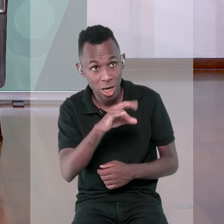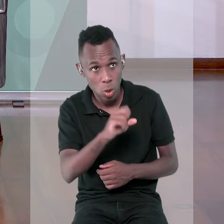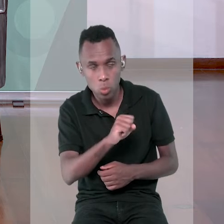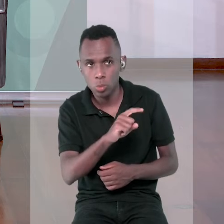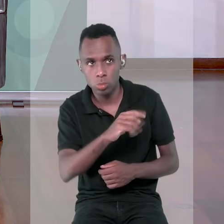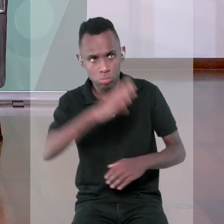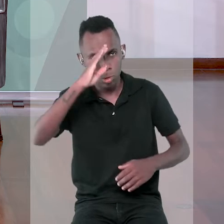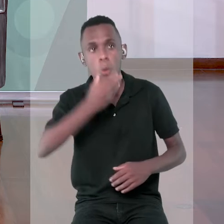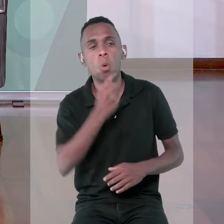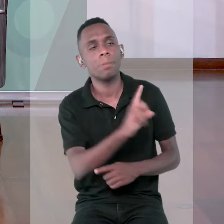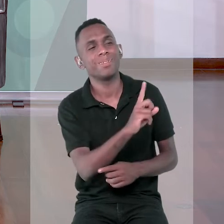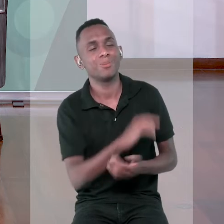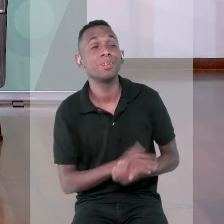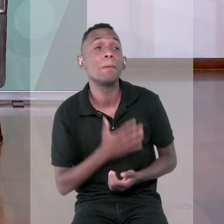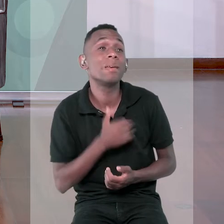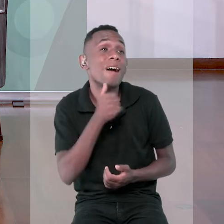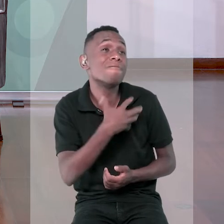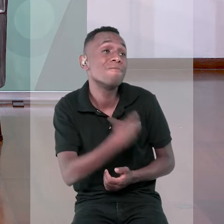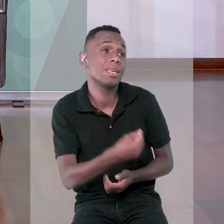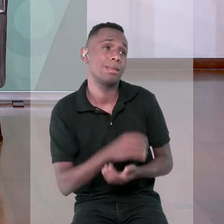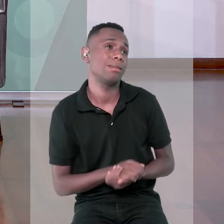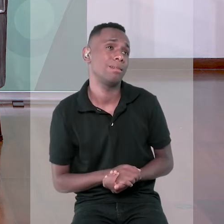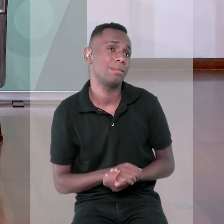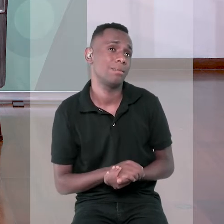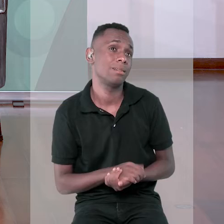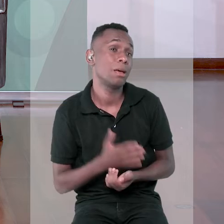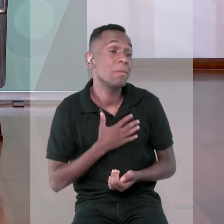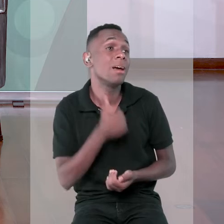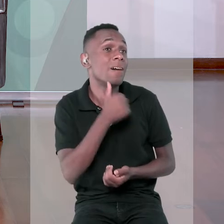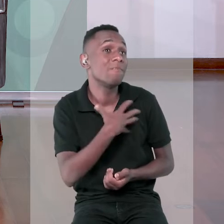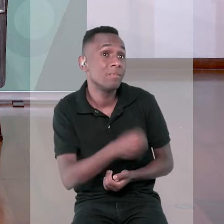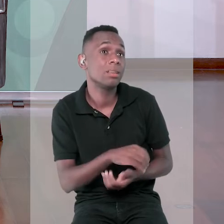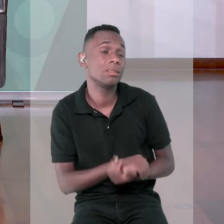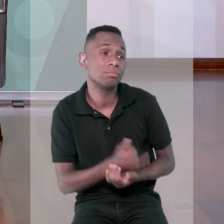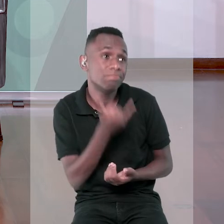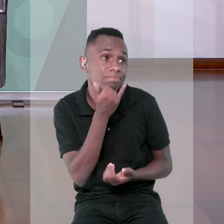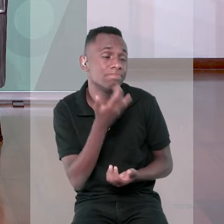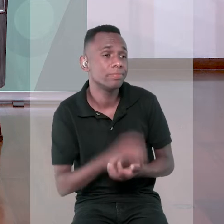soldado, não. É minha filha. É minha filha.